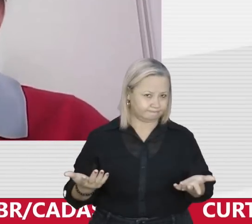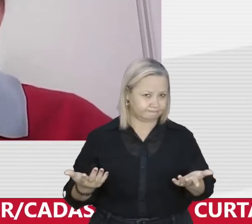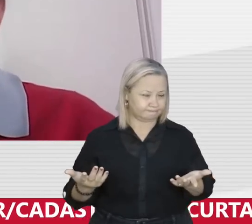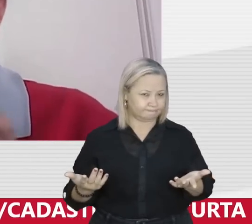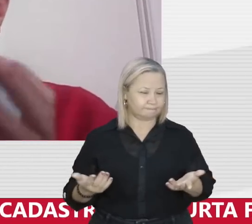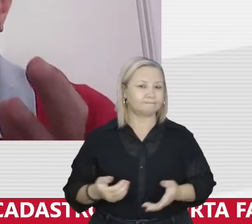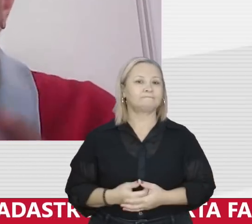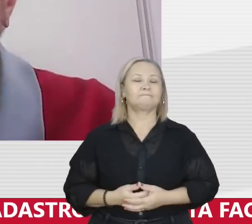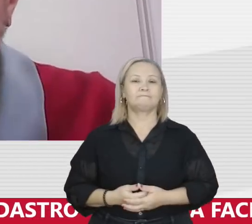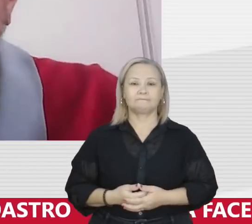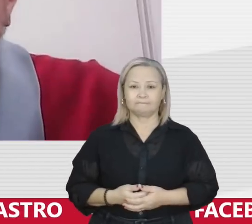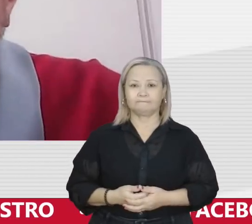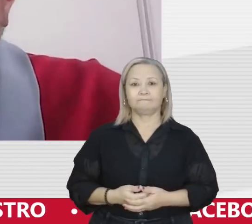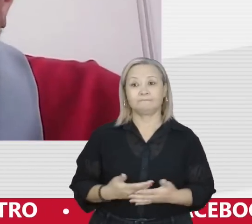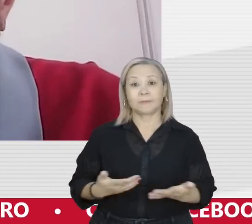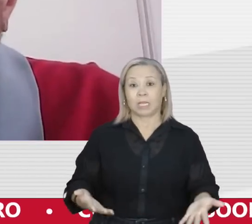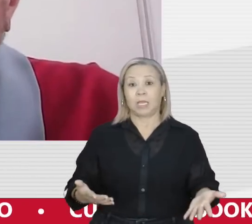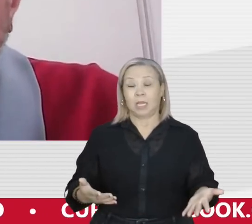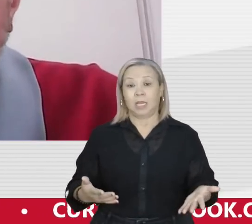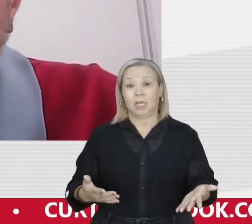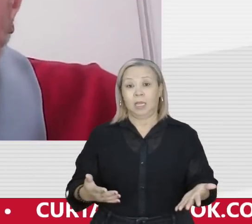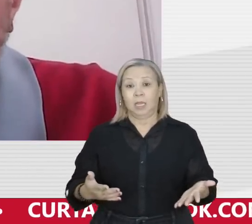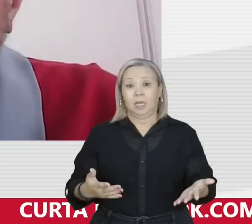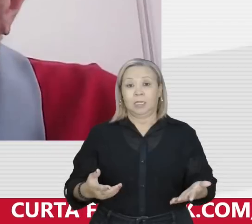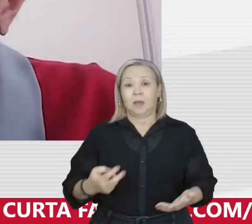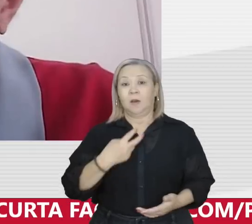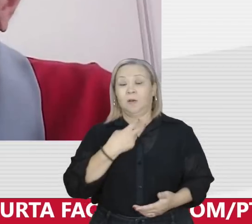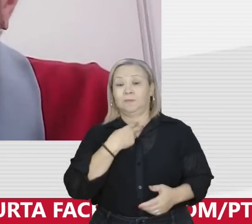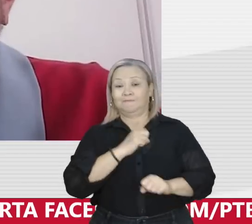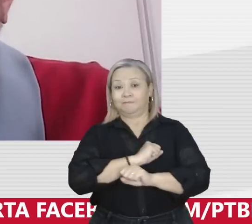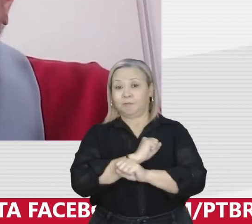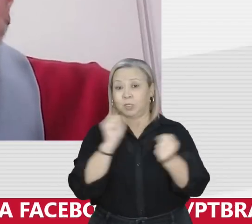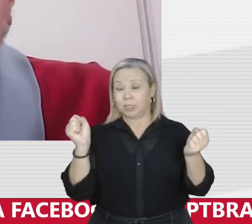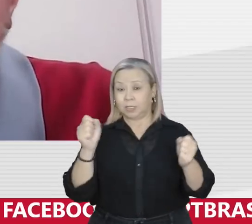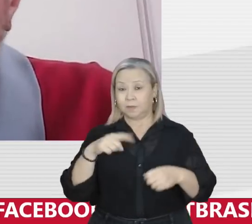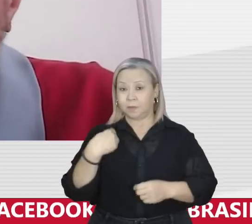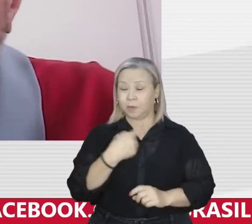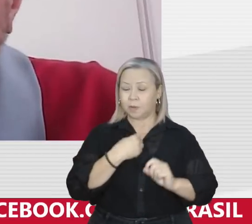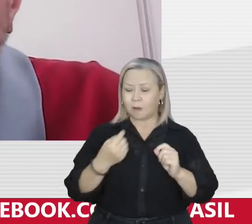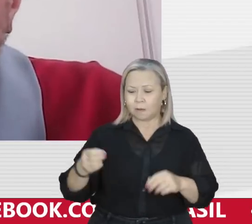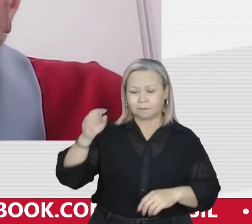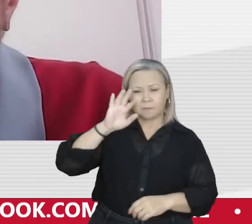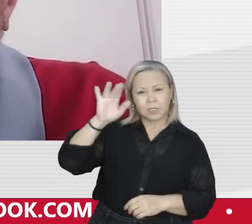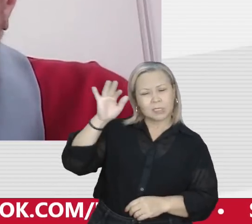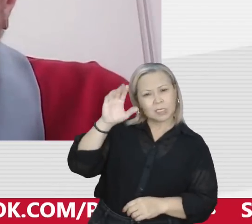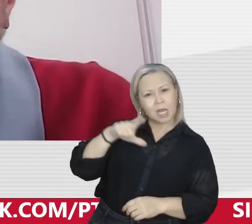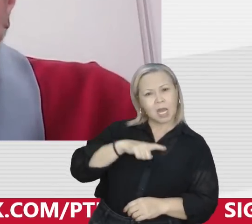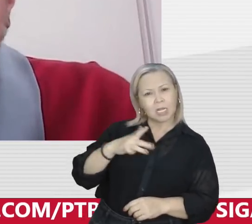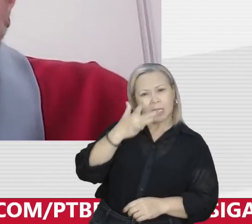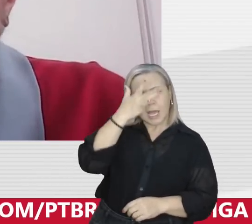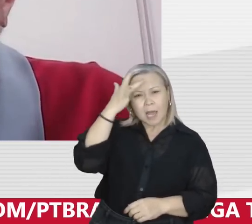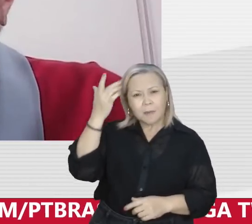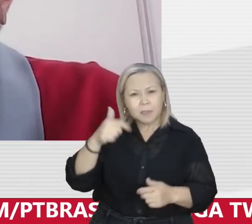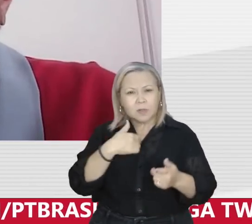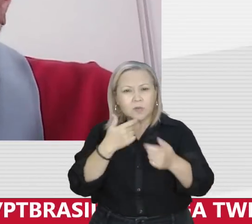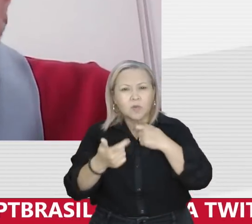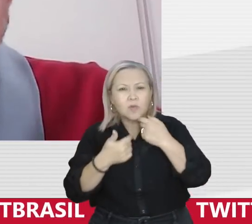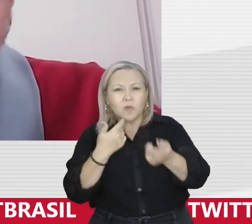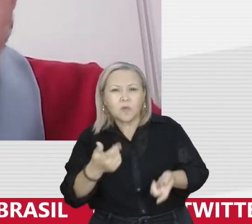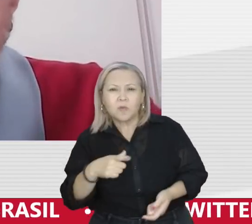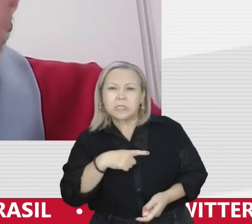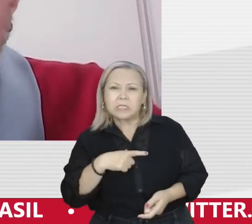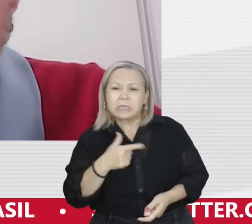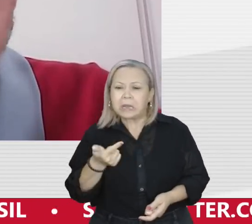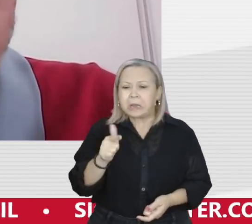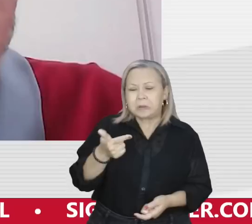é algo impossível da gente imaginar que ainda tenha pessoas em dúvida se existe ou não